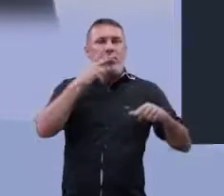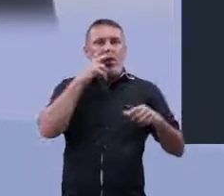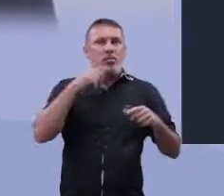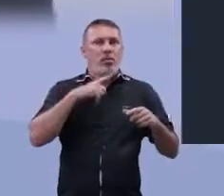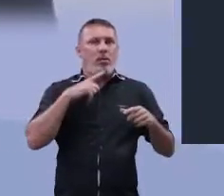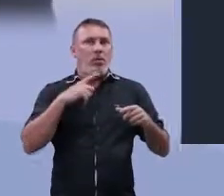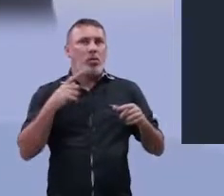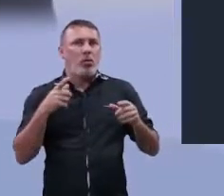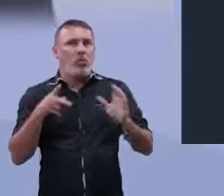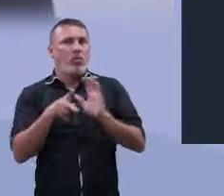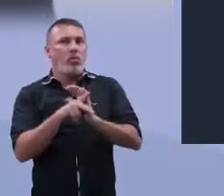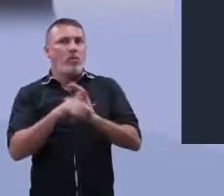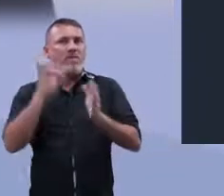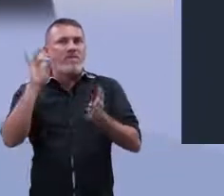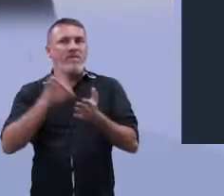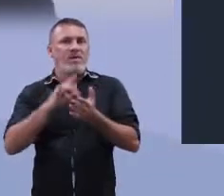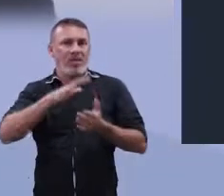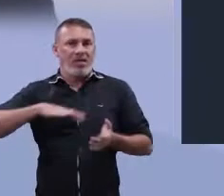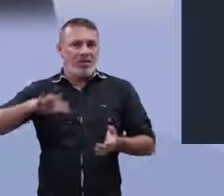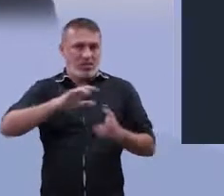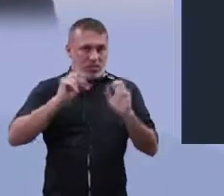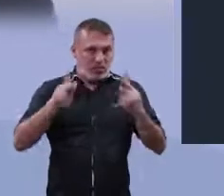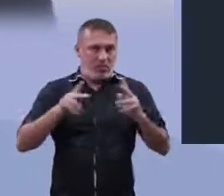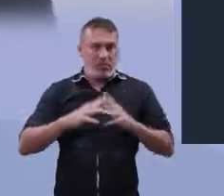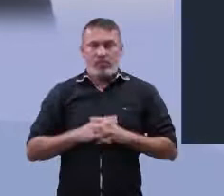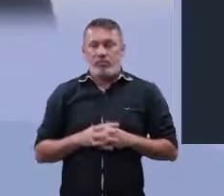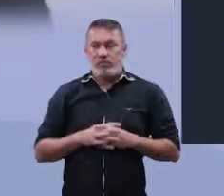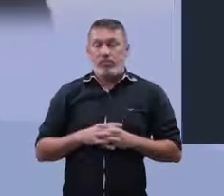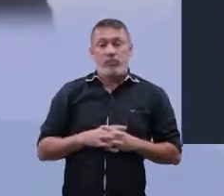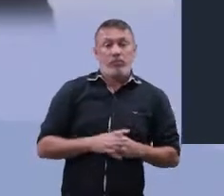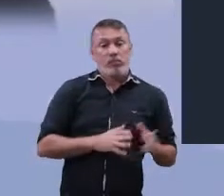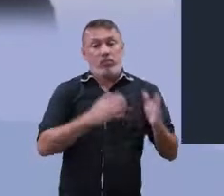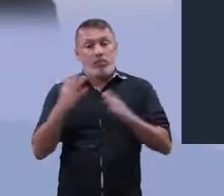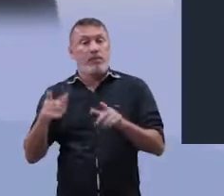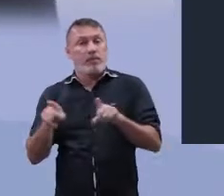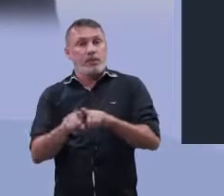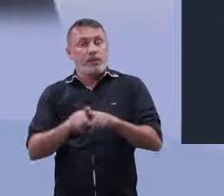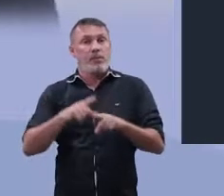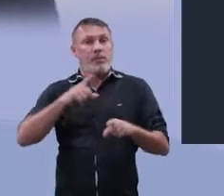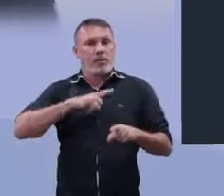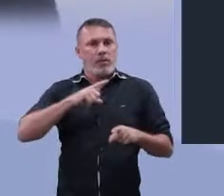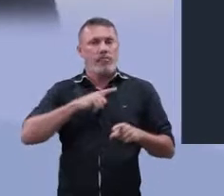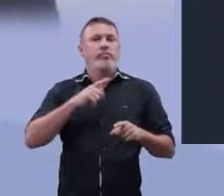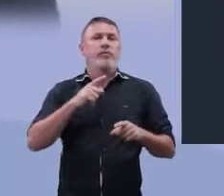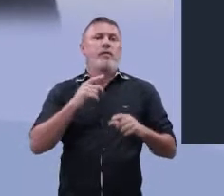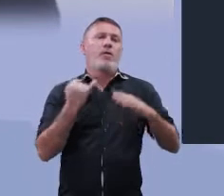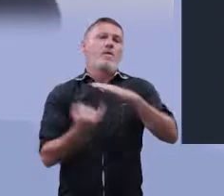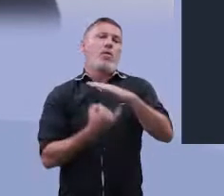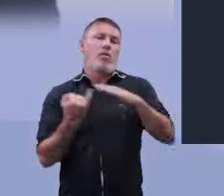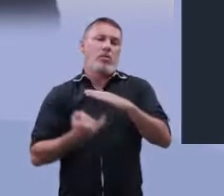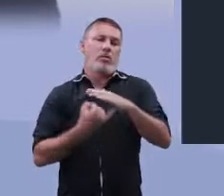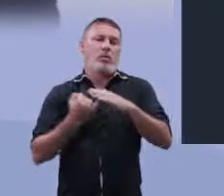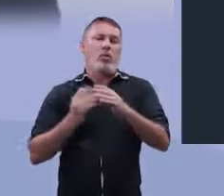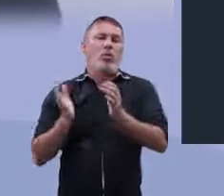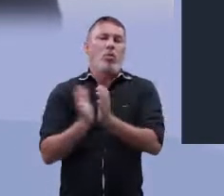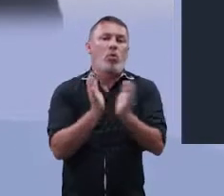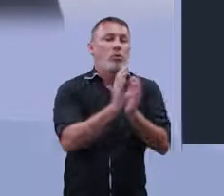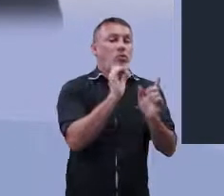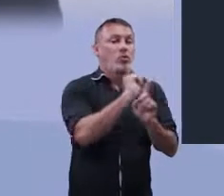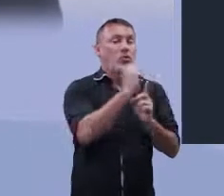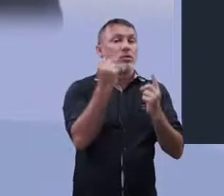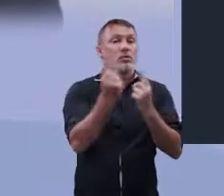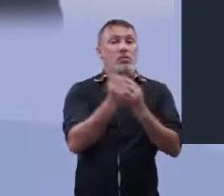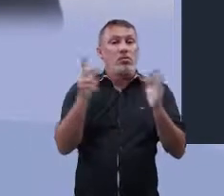se aproximam dessa realidade, ok? E existe ainda expressões informais ligadas a grupos